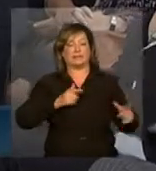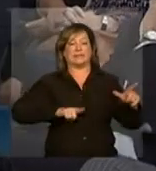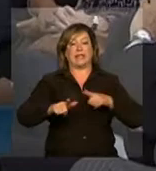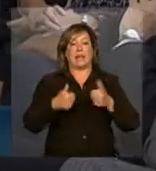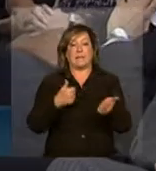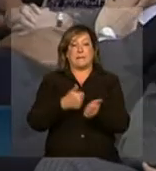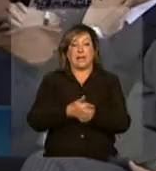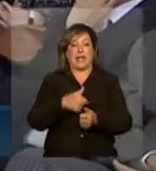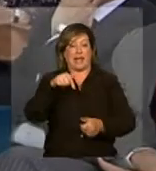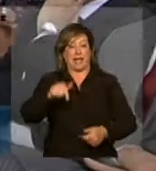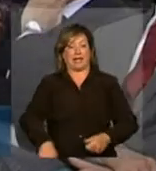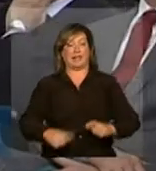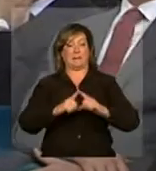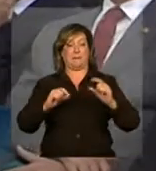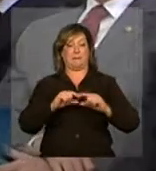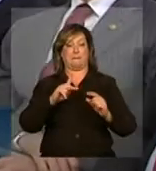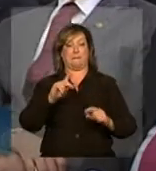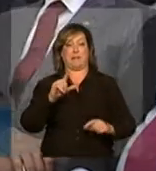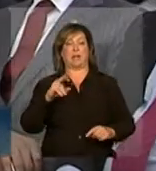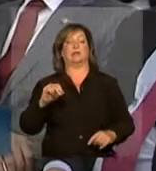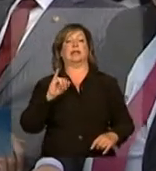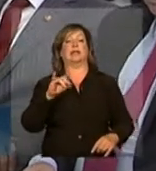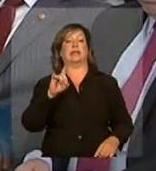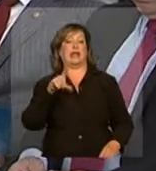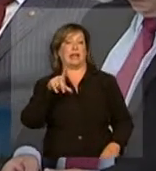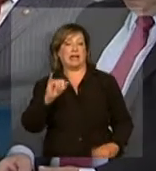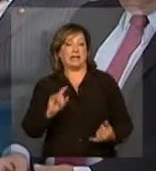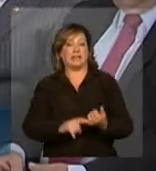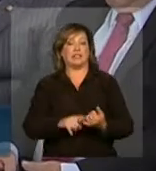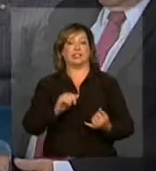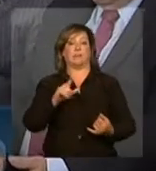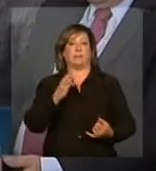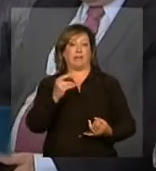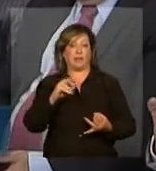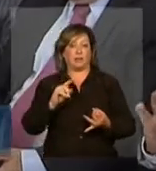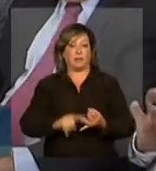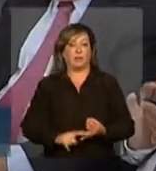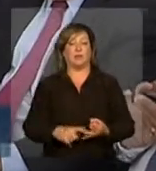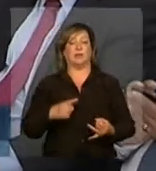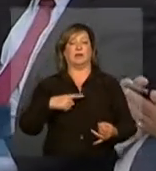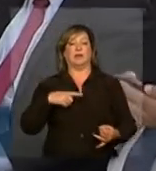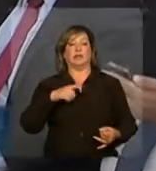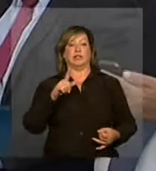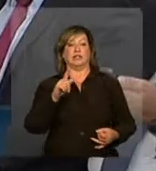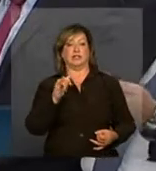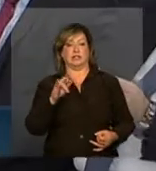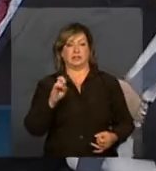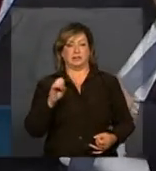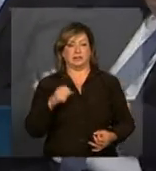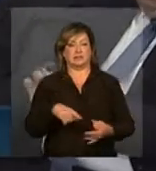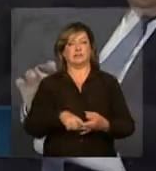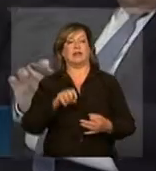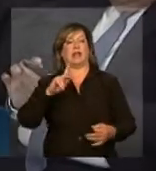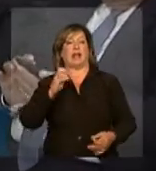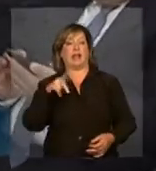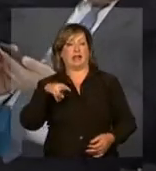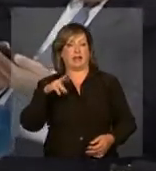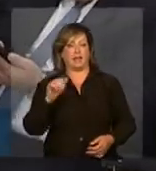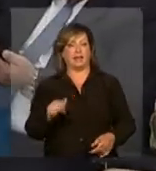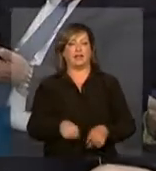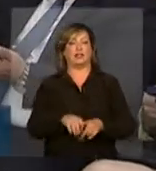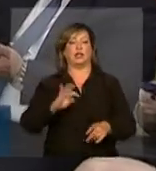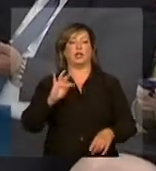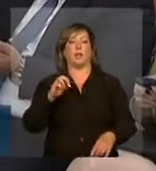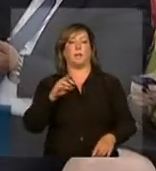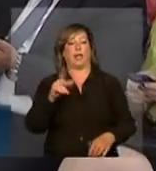próximos aqui no Palácio. A Ideli Salvati, ao Gilberto Carvalho, ao Gilles Azevedo, a Helena Chagas e ao